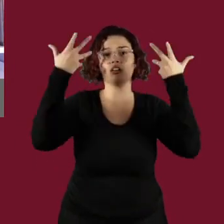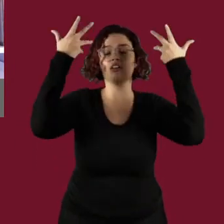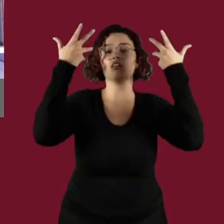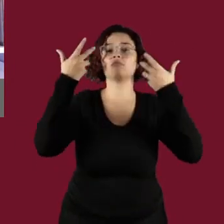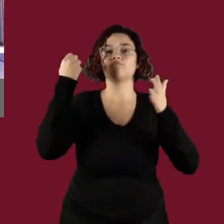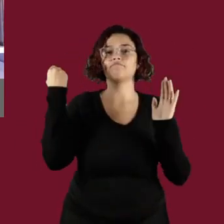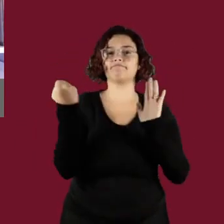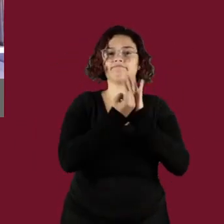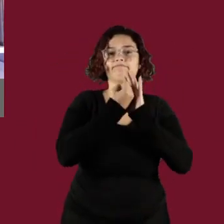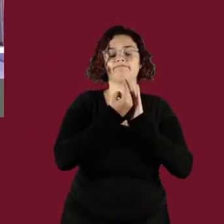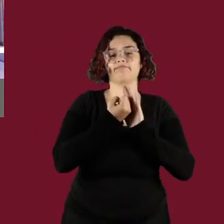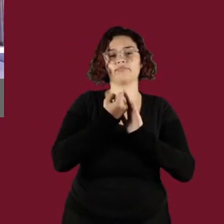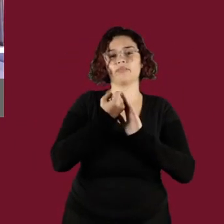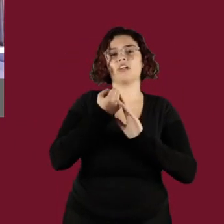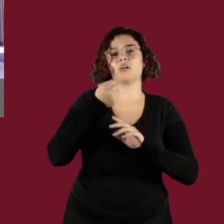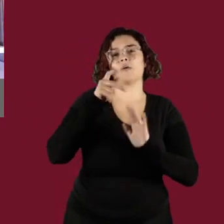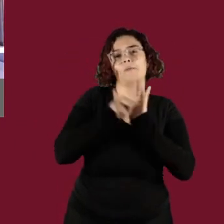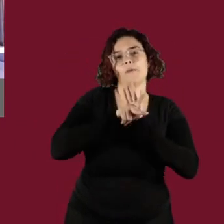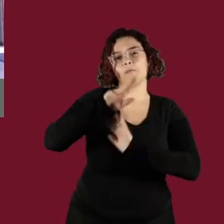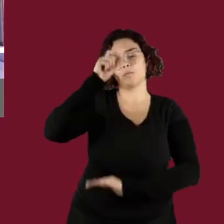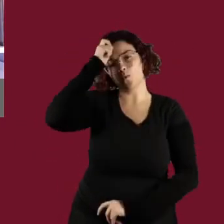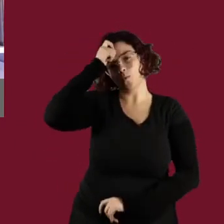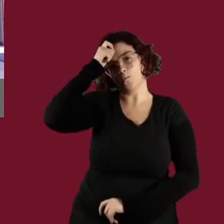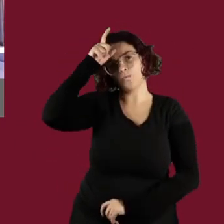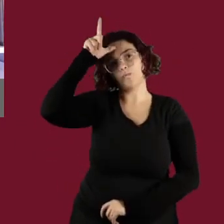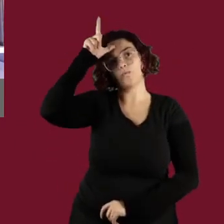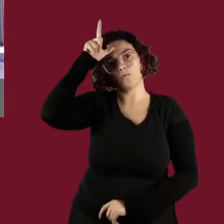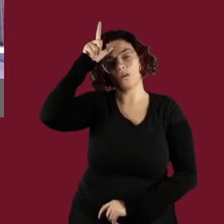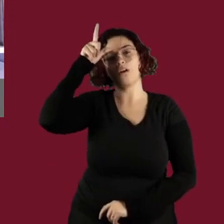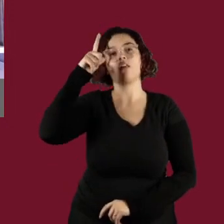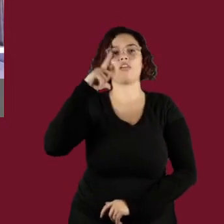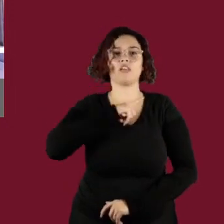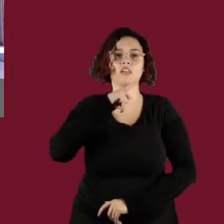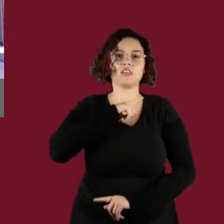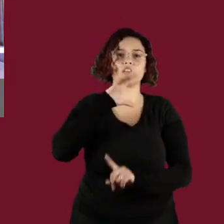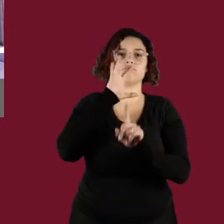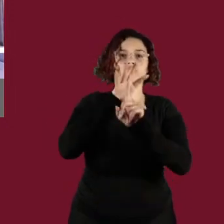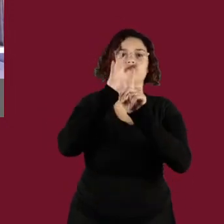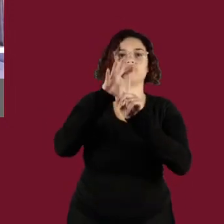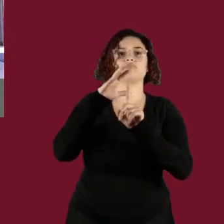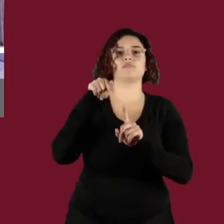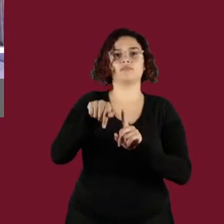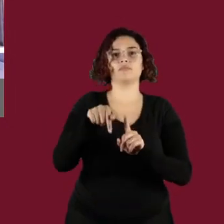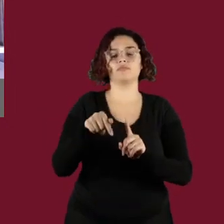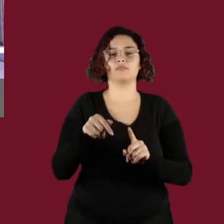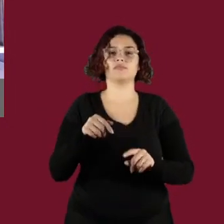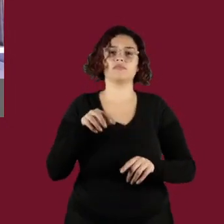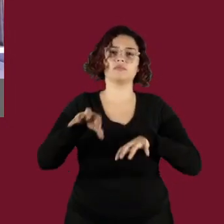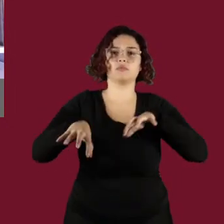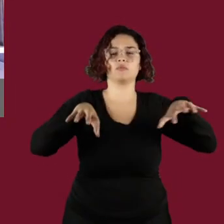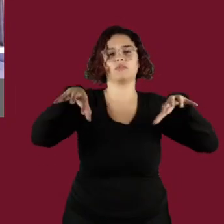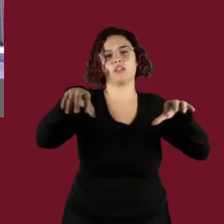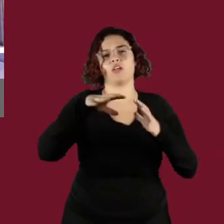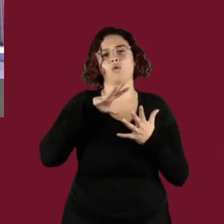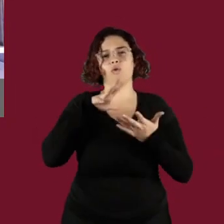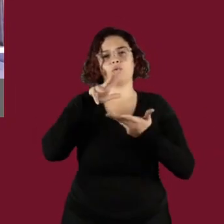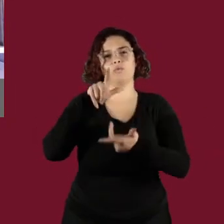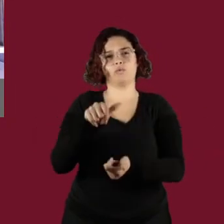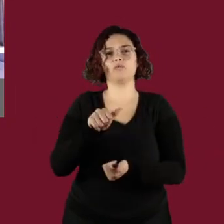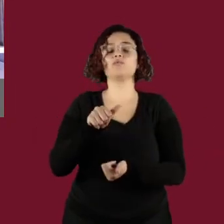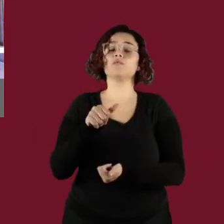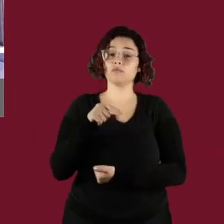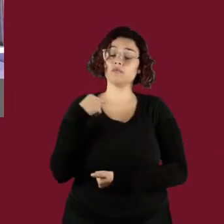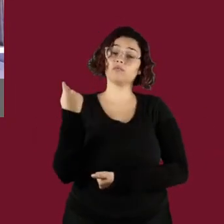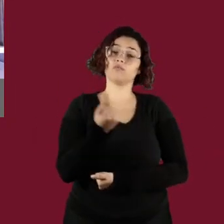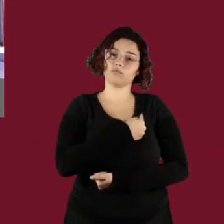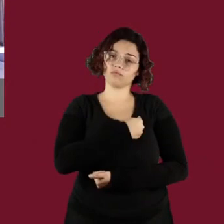cultural, que se realizam na sede das Nações Unidas e em várias outras sedes pelo mundo, nós levamos